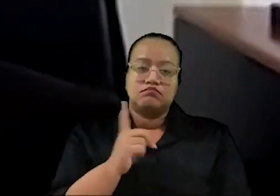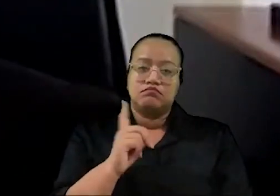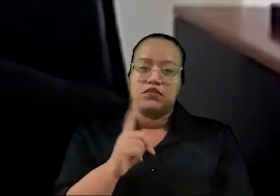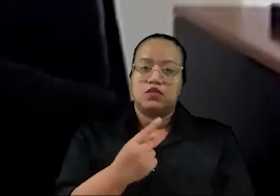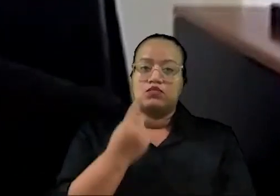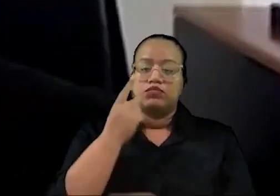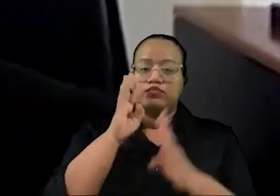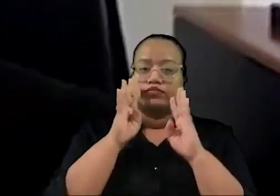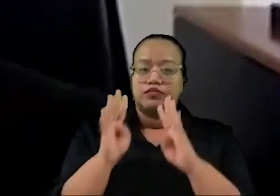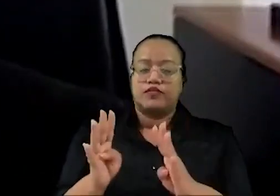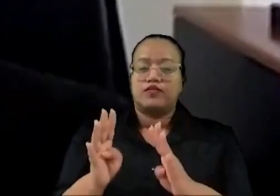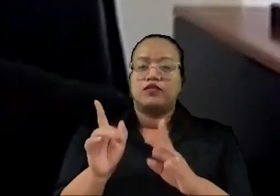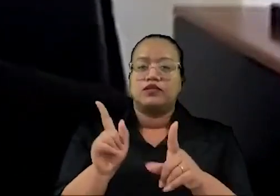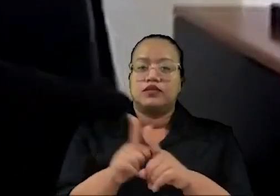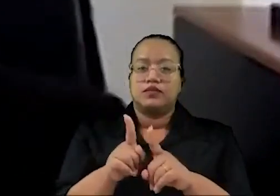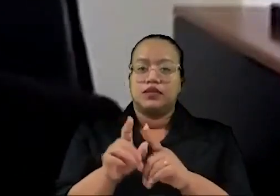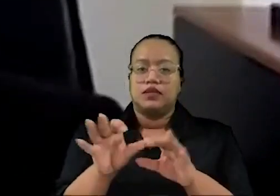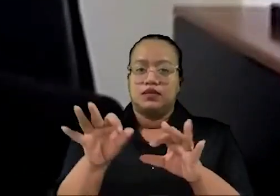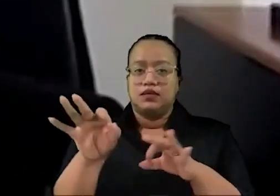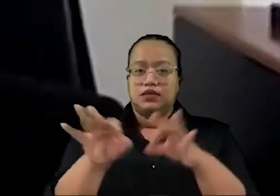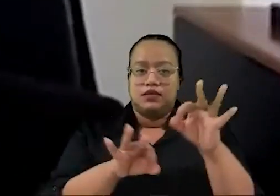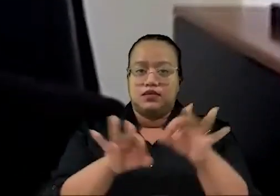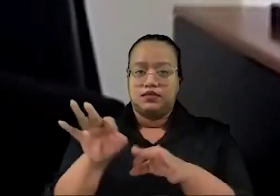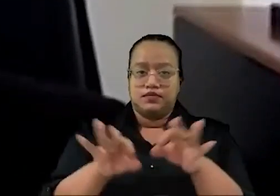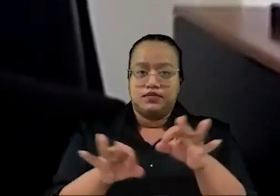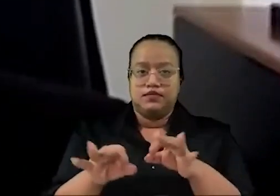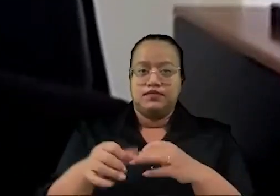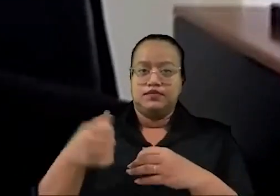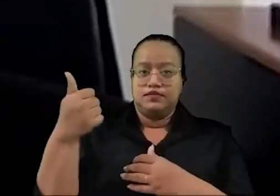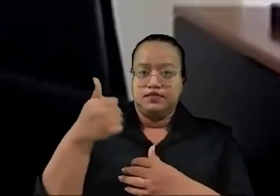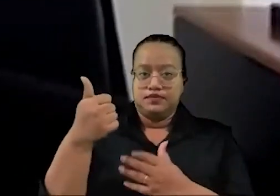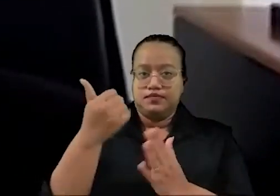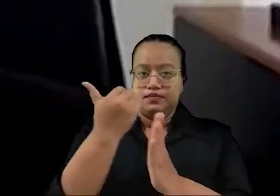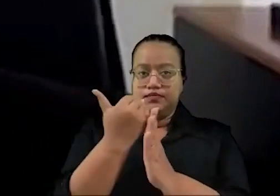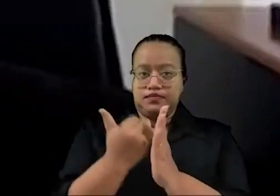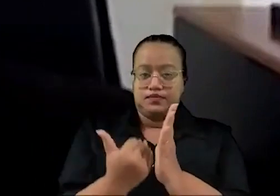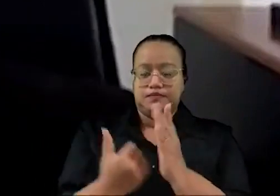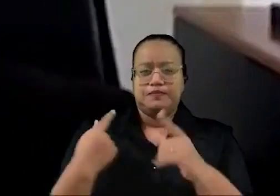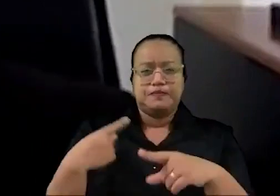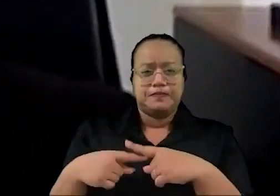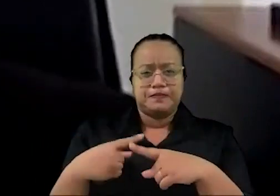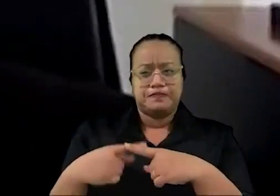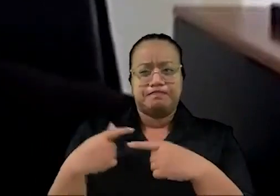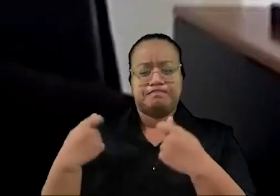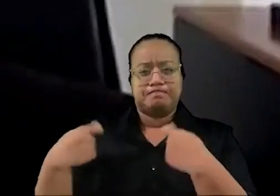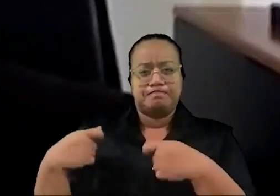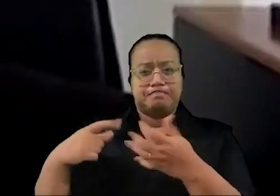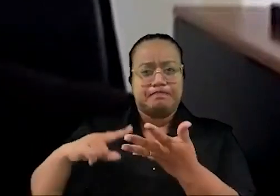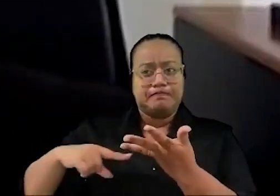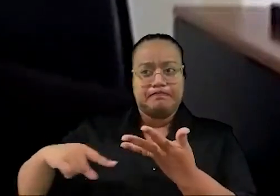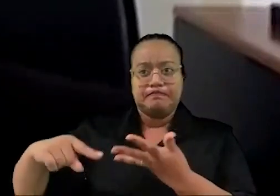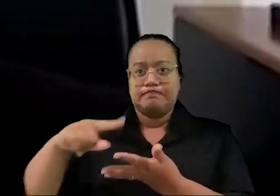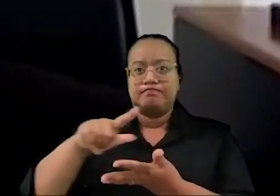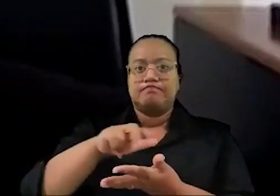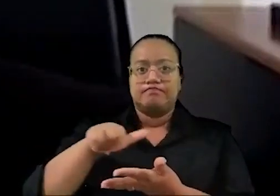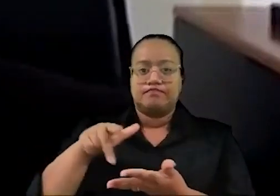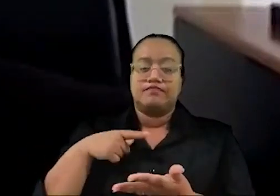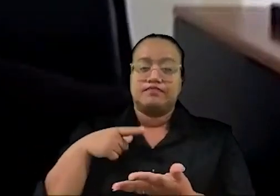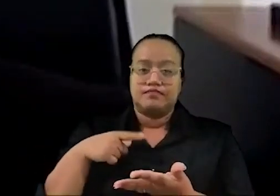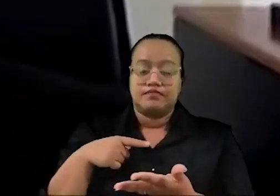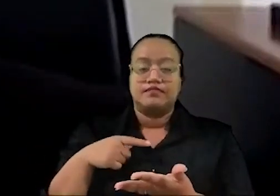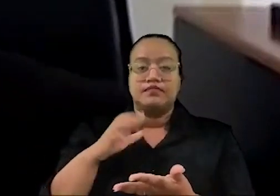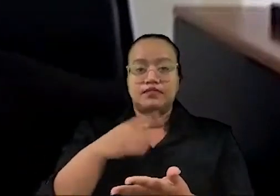organização das prioridades, porque as necessidades são muitas, eu diria que são infinitas. A gente está sempre buscando melhorar e atender os nossos